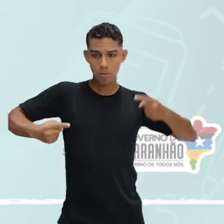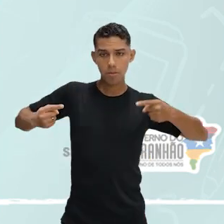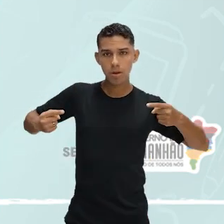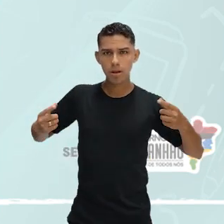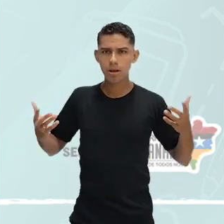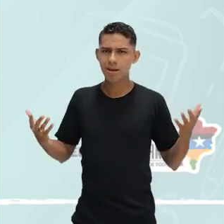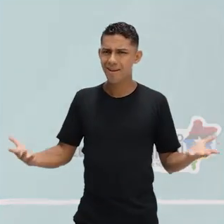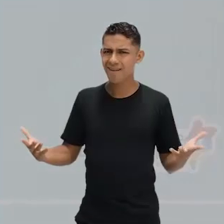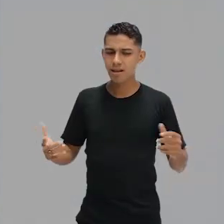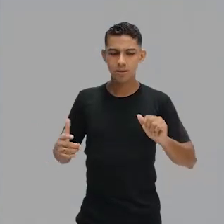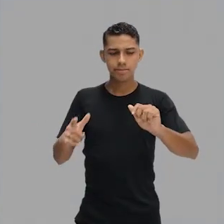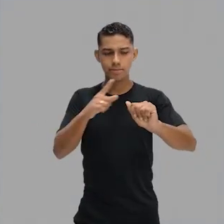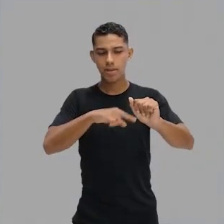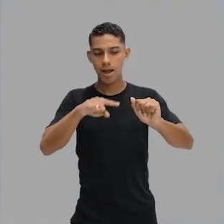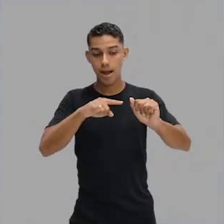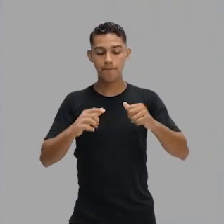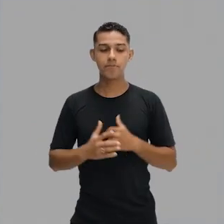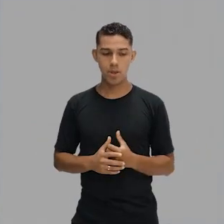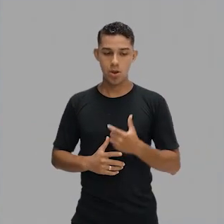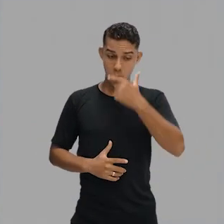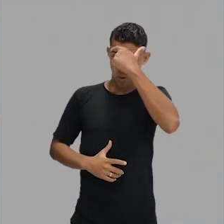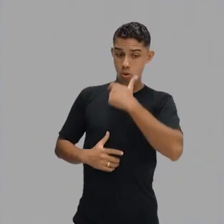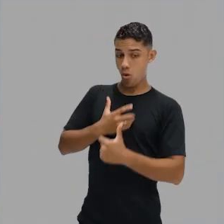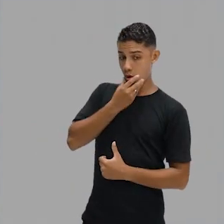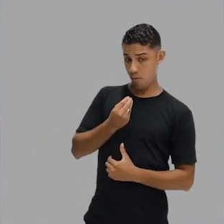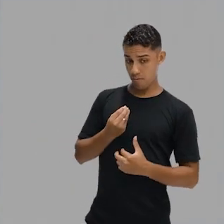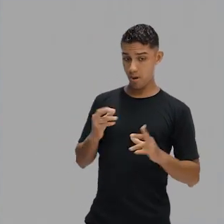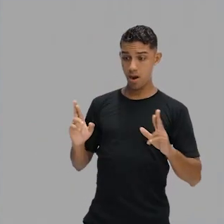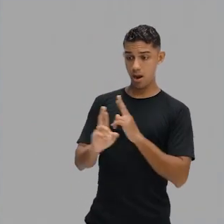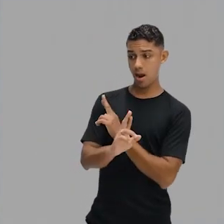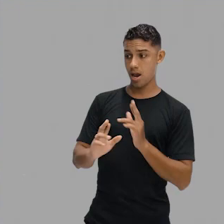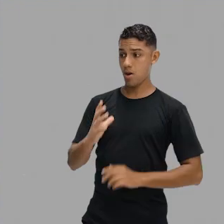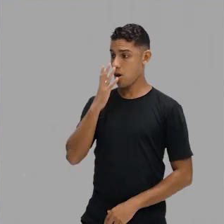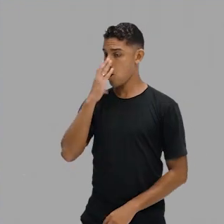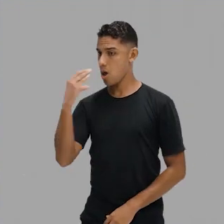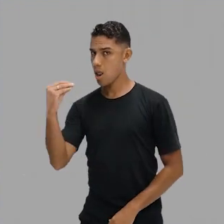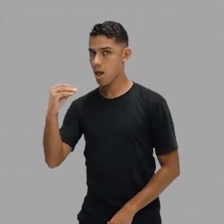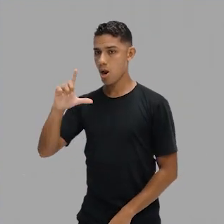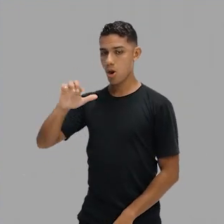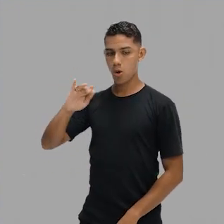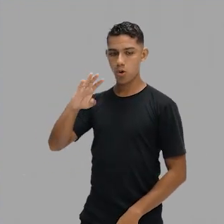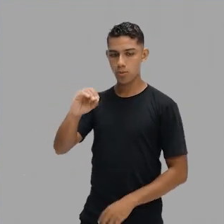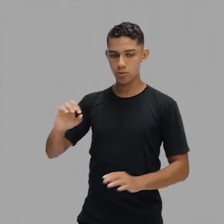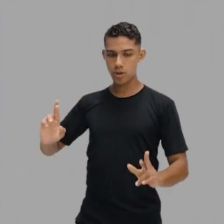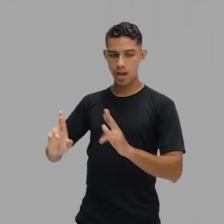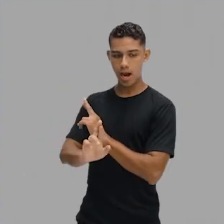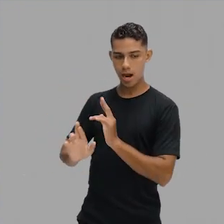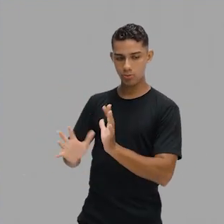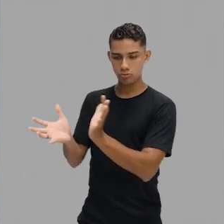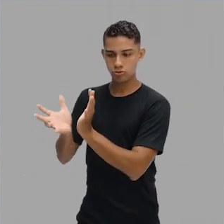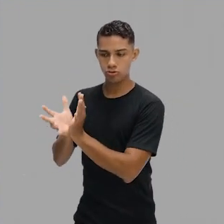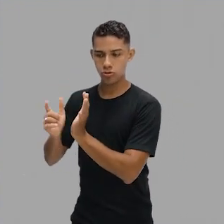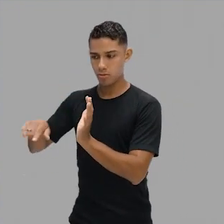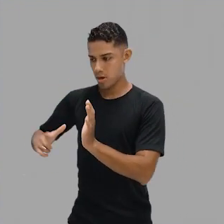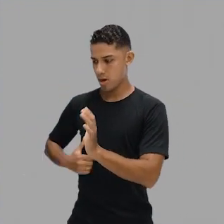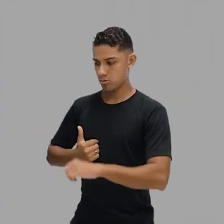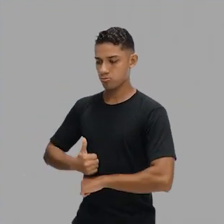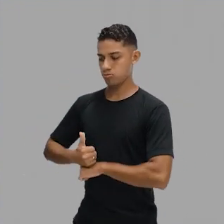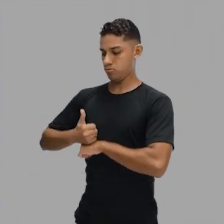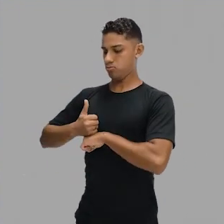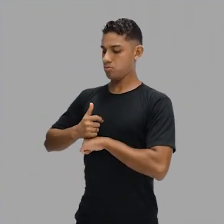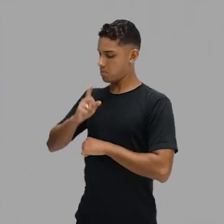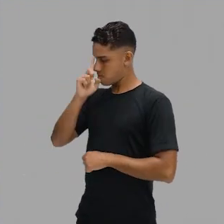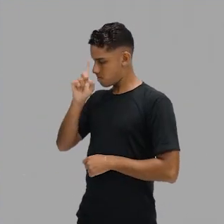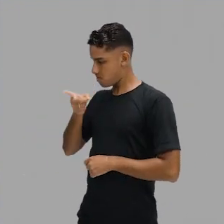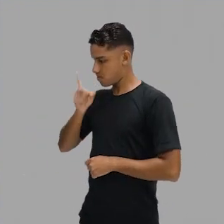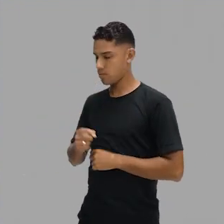Letra A. Que o homem, assim como os lobos, relacionavam-se em alcateias, formando uma hierarquia em que o